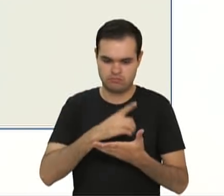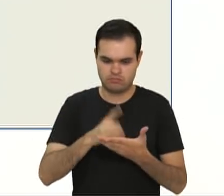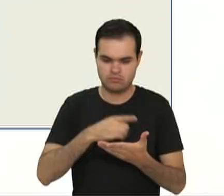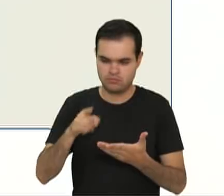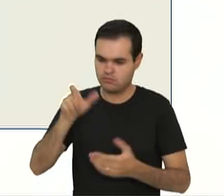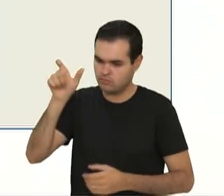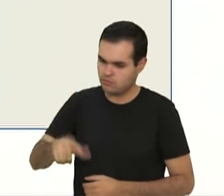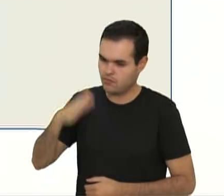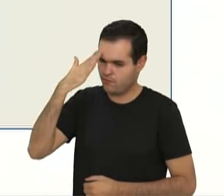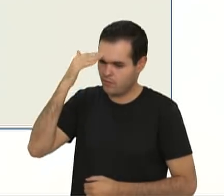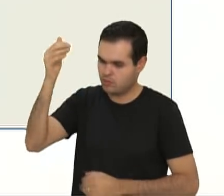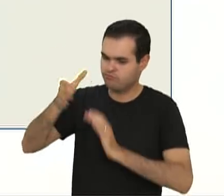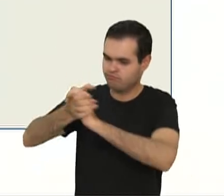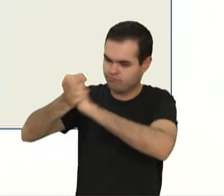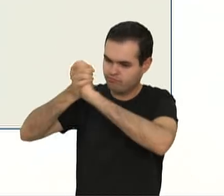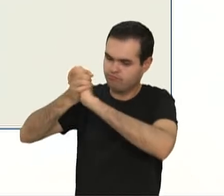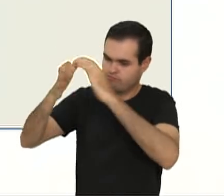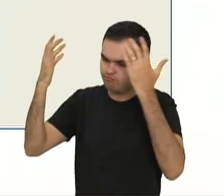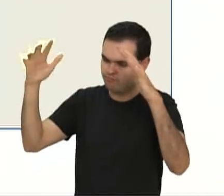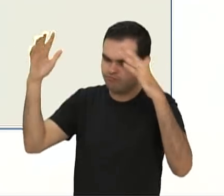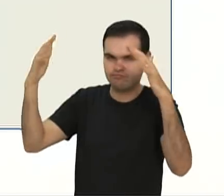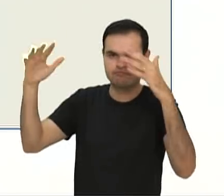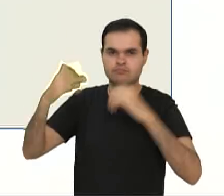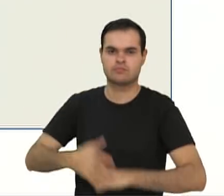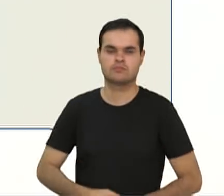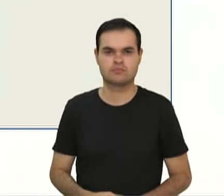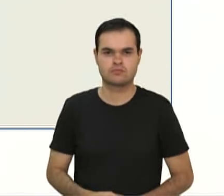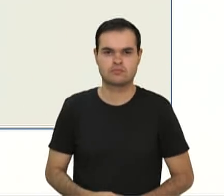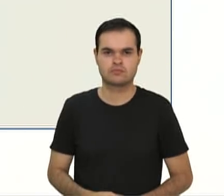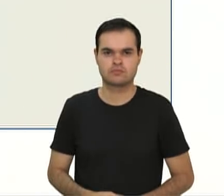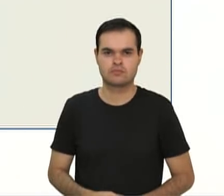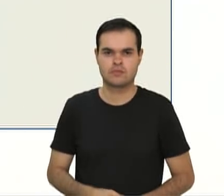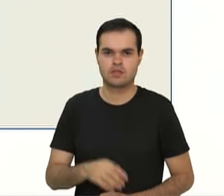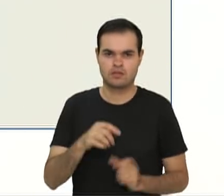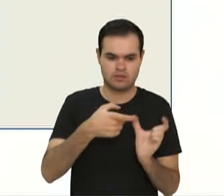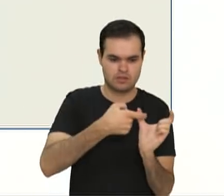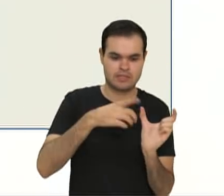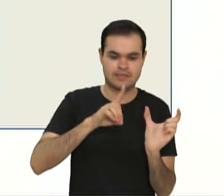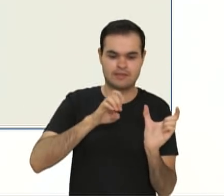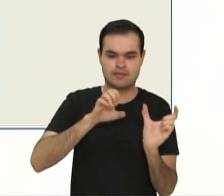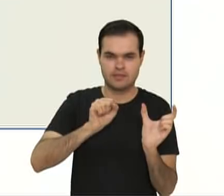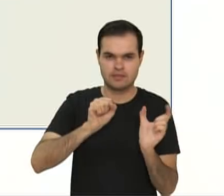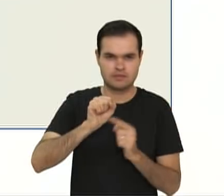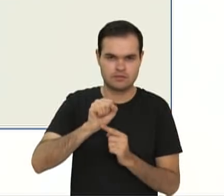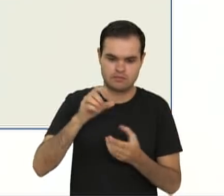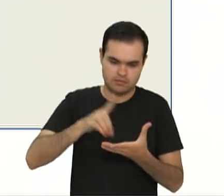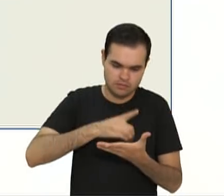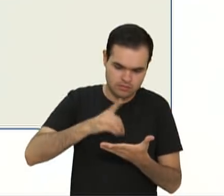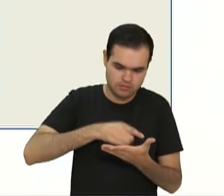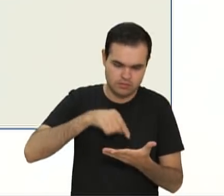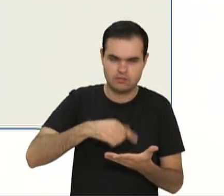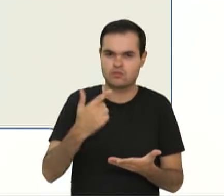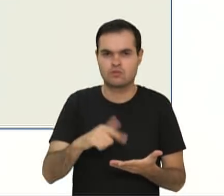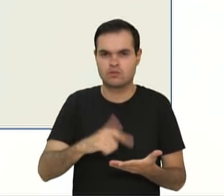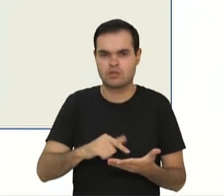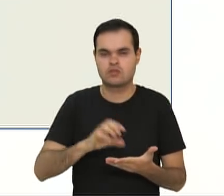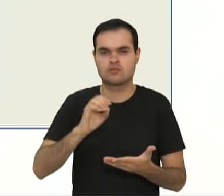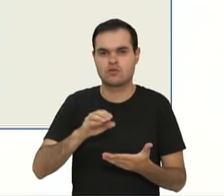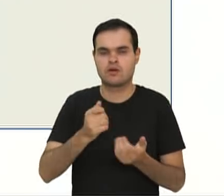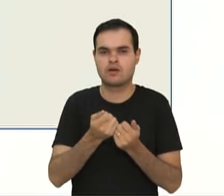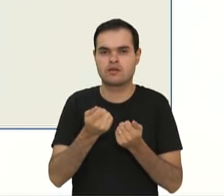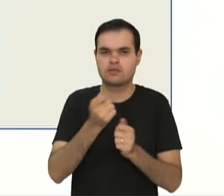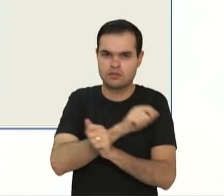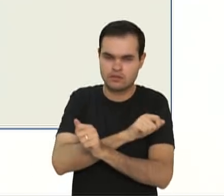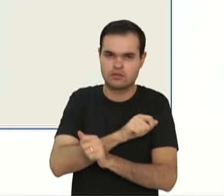celebrado. A palavra descelebrado não consta no dicionário. Só é encontrado o antônimo de